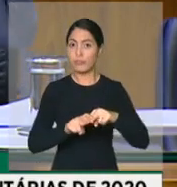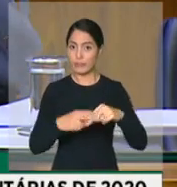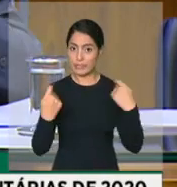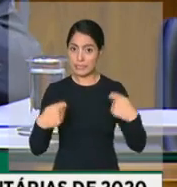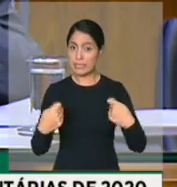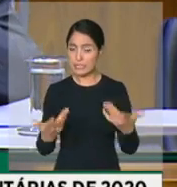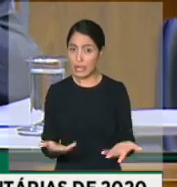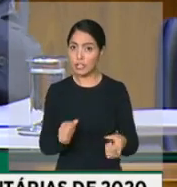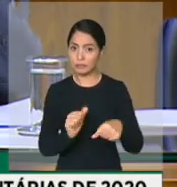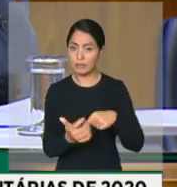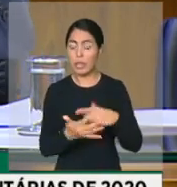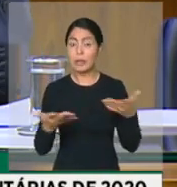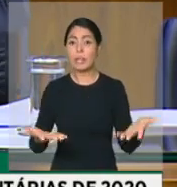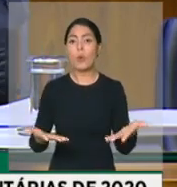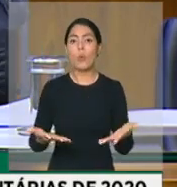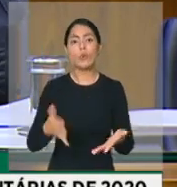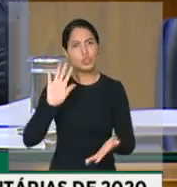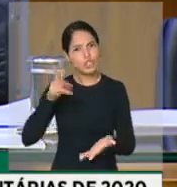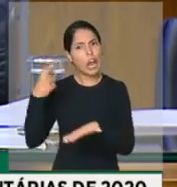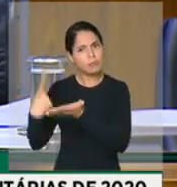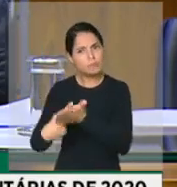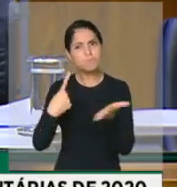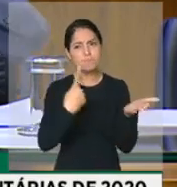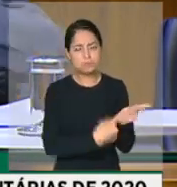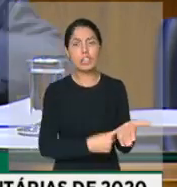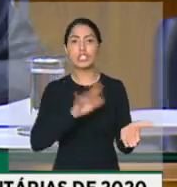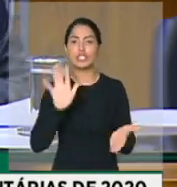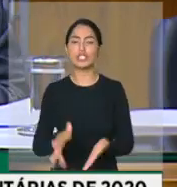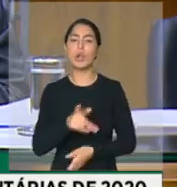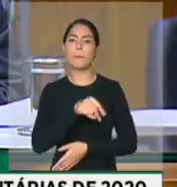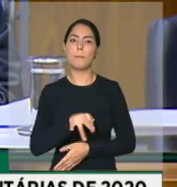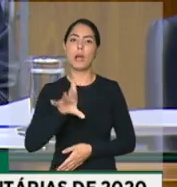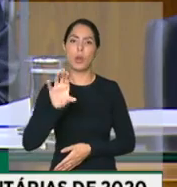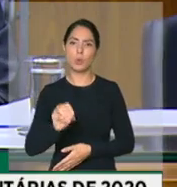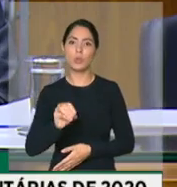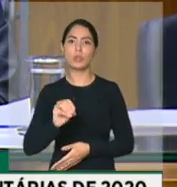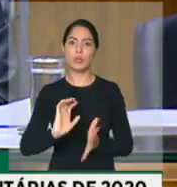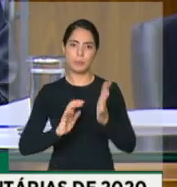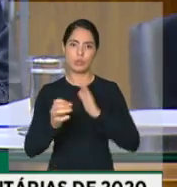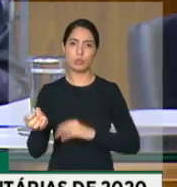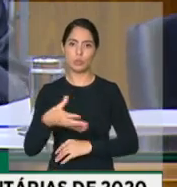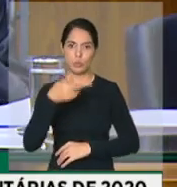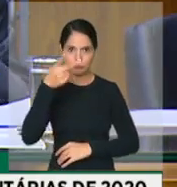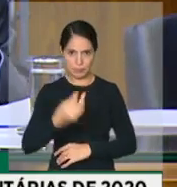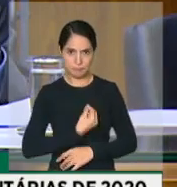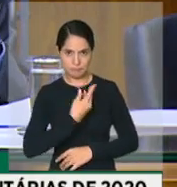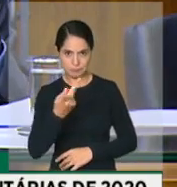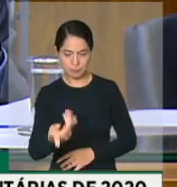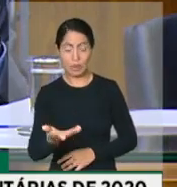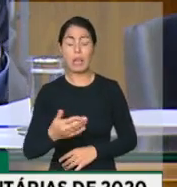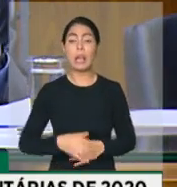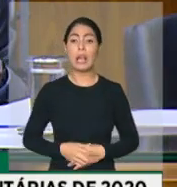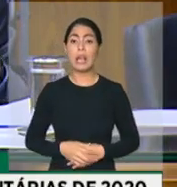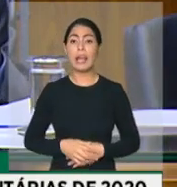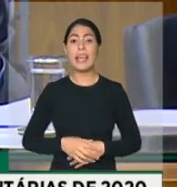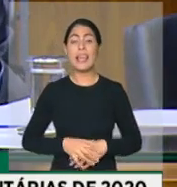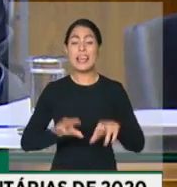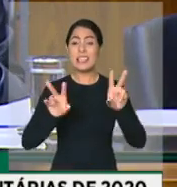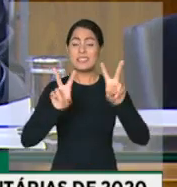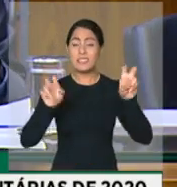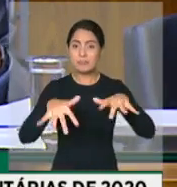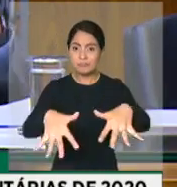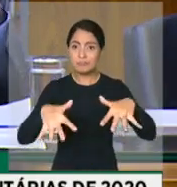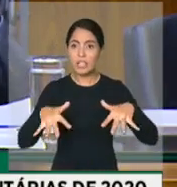E assumi um compromisso, inclusive mencionado pelo deputado Paulo Ganime, do Novo, que aqui está, de que essa excepcionalidade